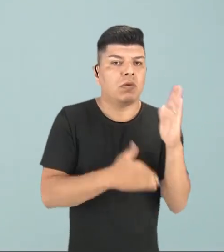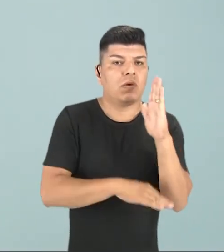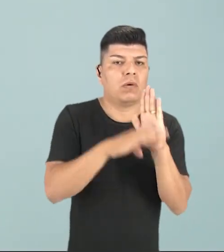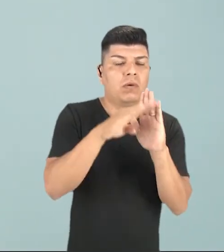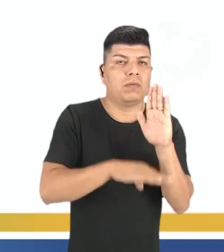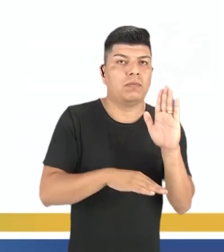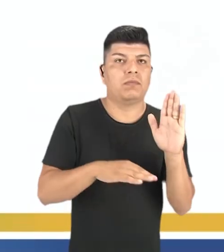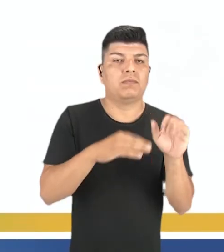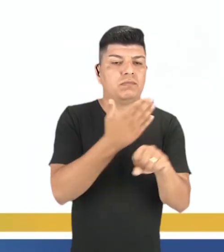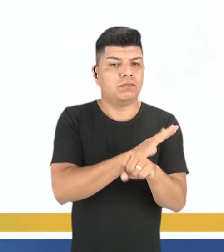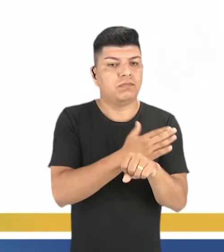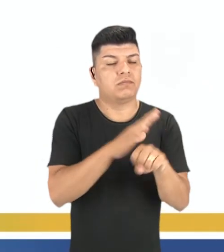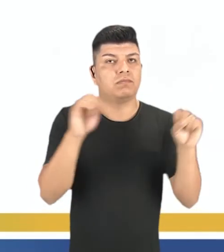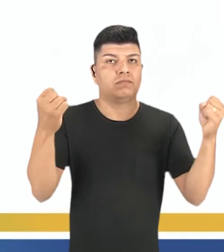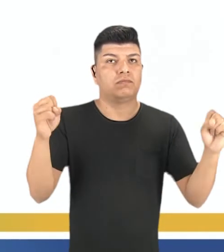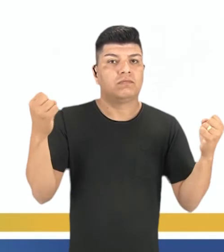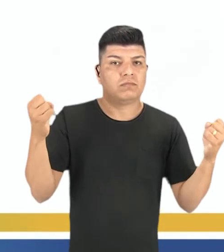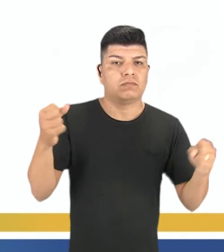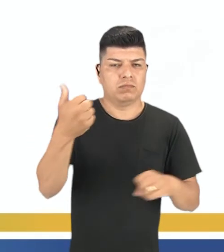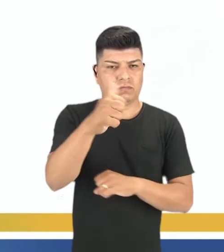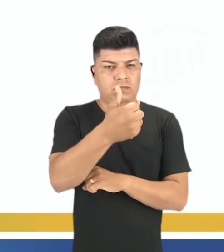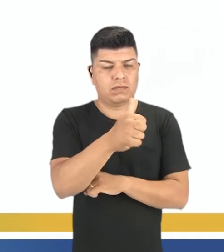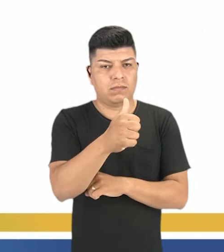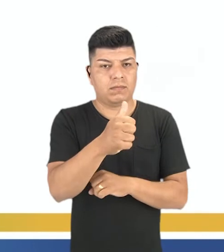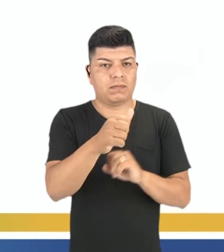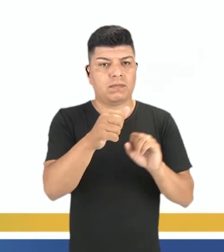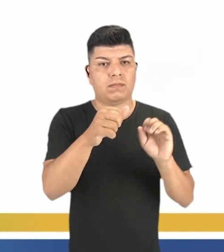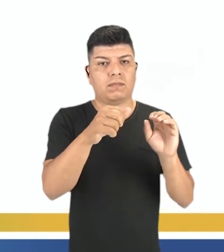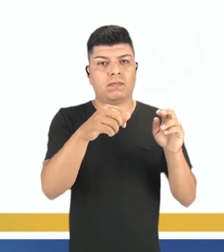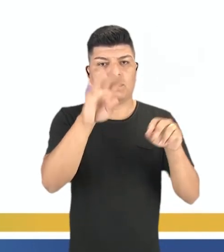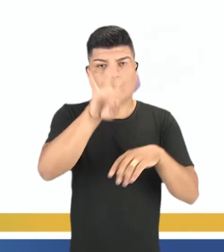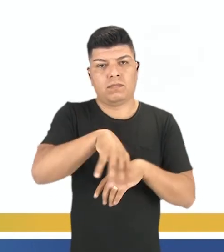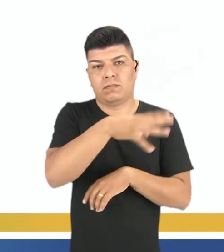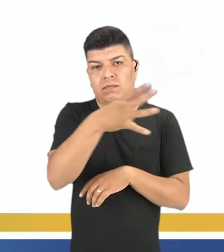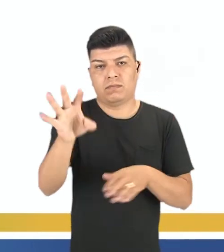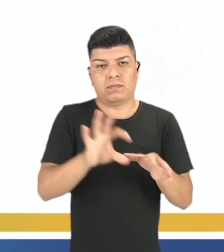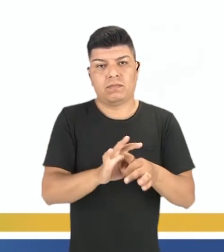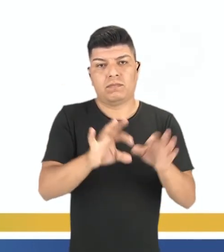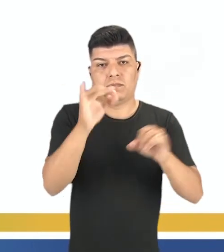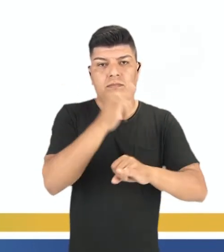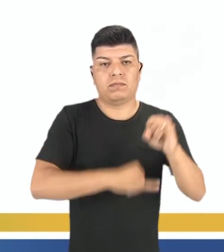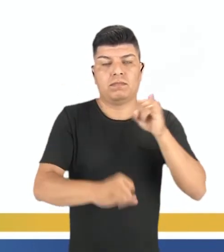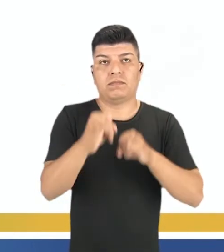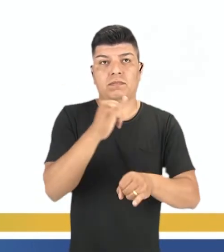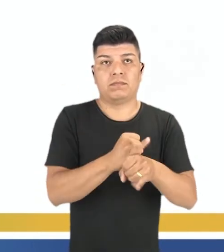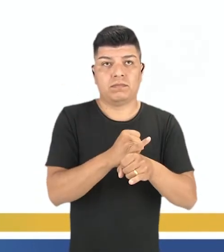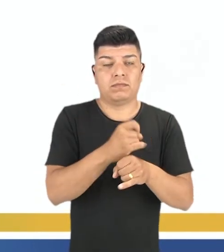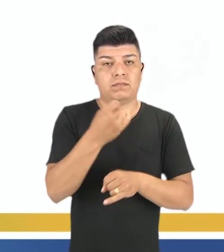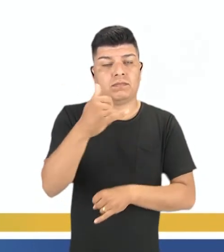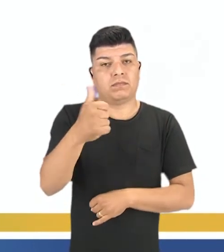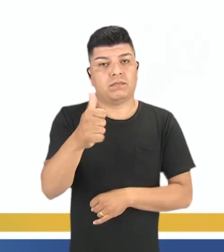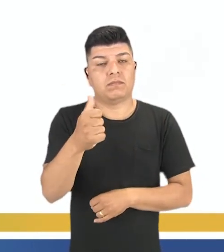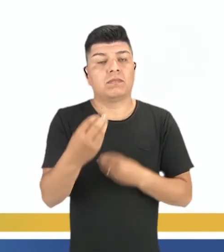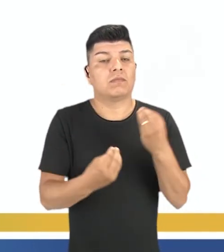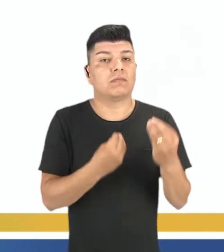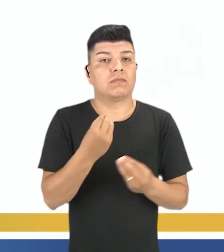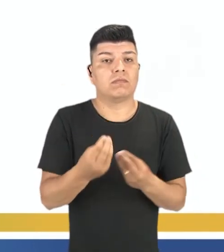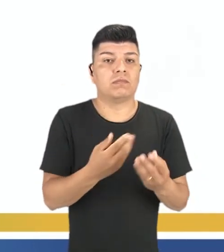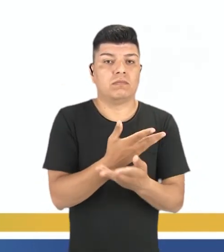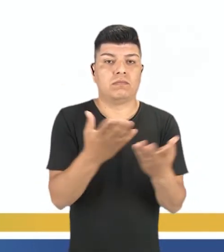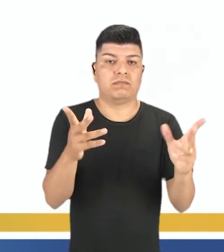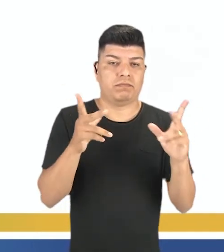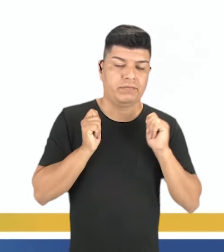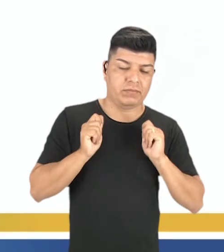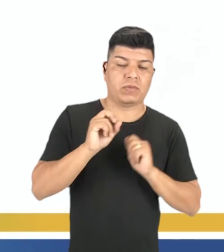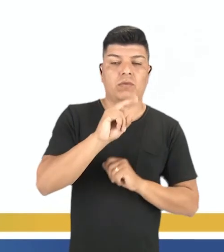física. Você vai avaliar essa tabela aqui, também é disponível na internet. para você avaliar o quão sedentário